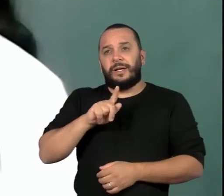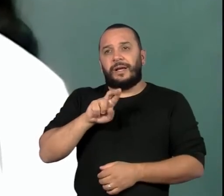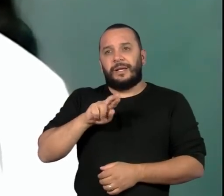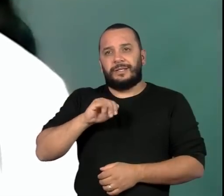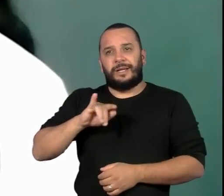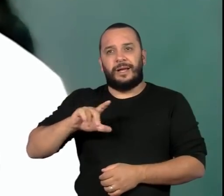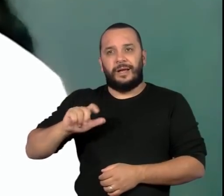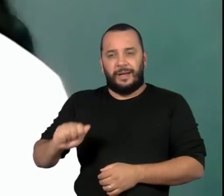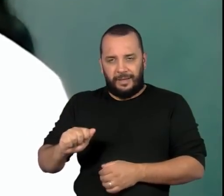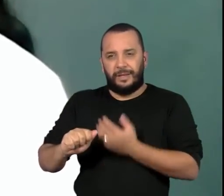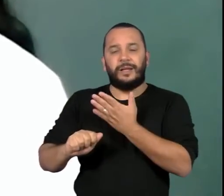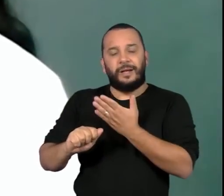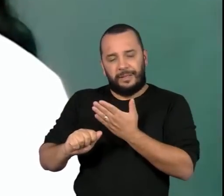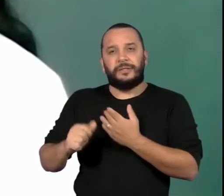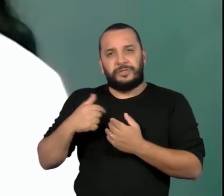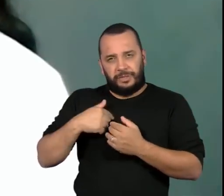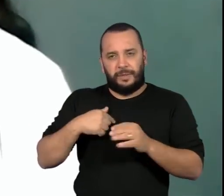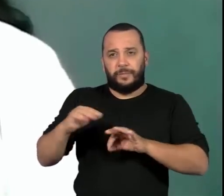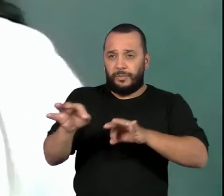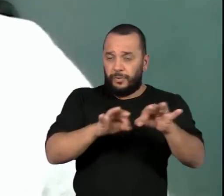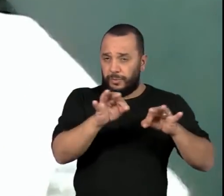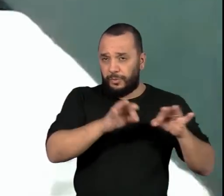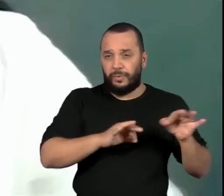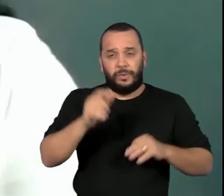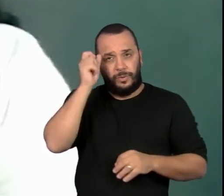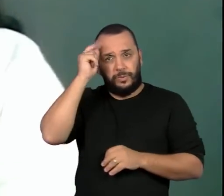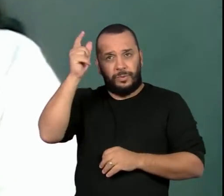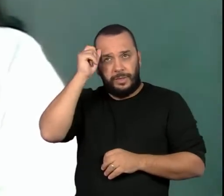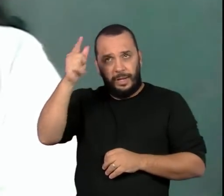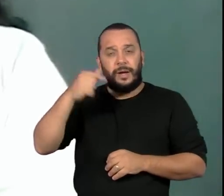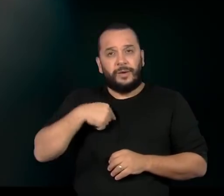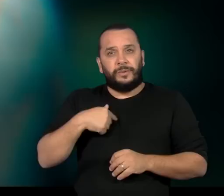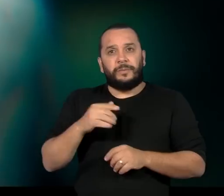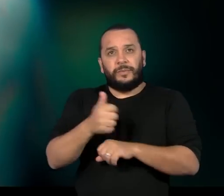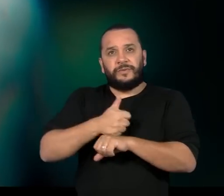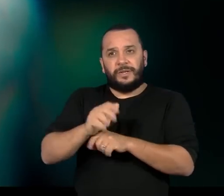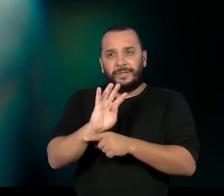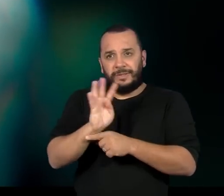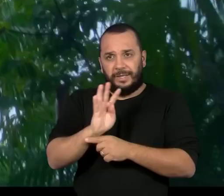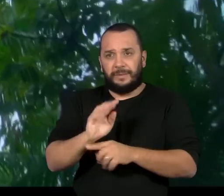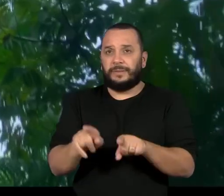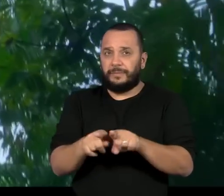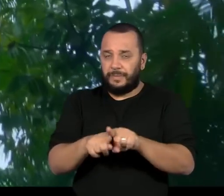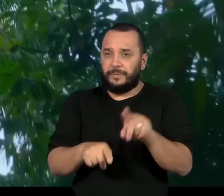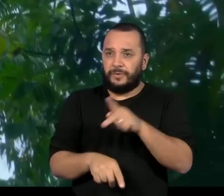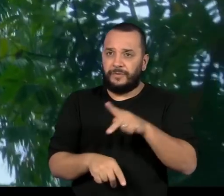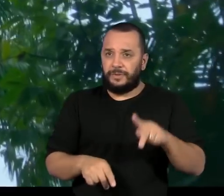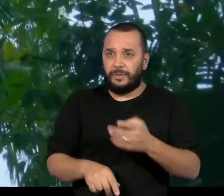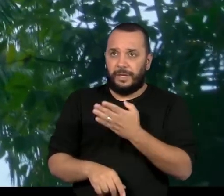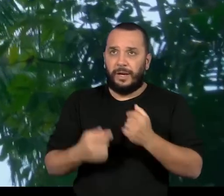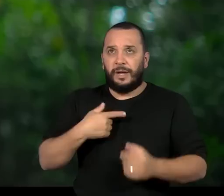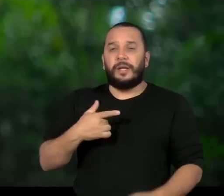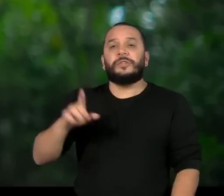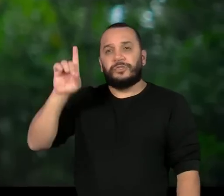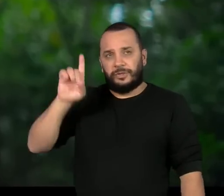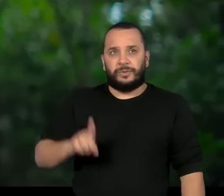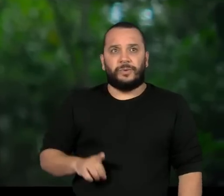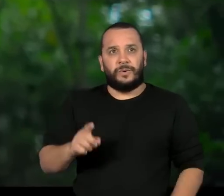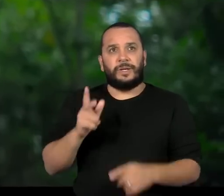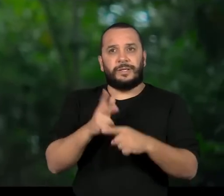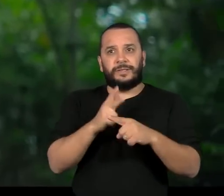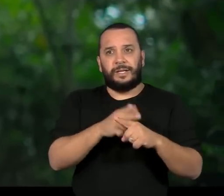produtora cultural, cineasta, curadora de cinema e professora. Foi uma das diretoras da série Cidade